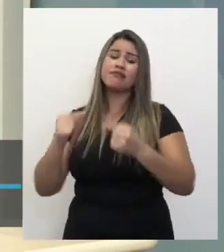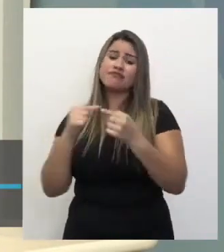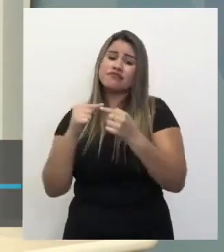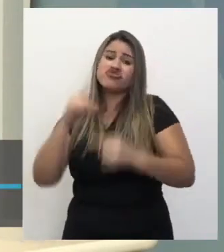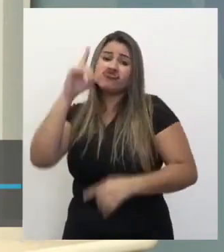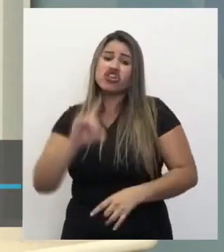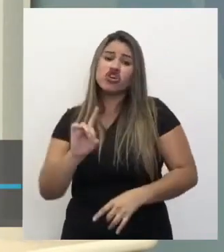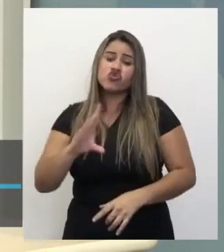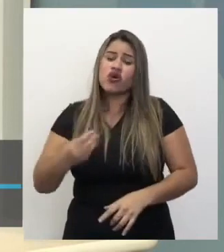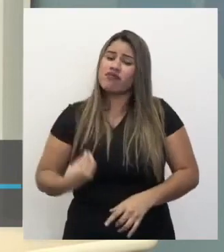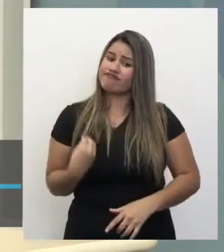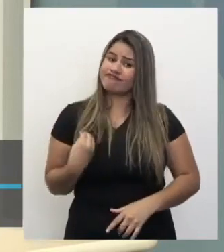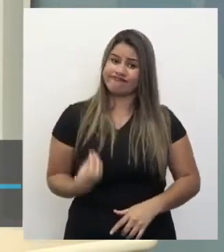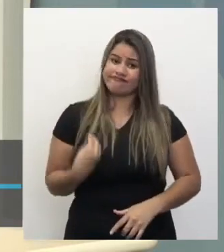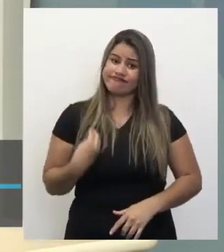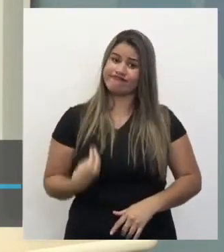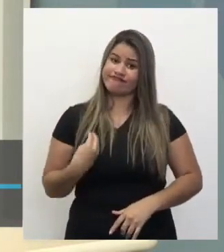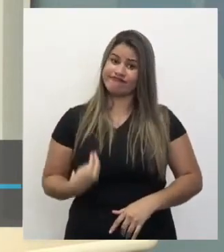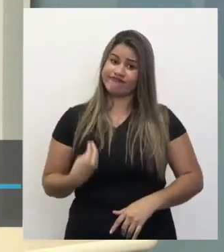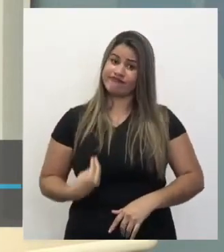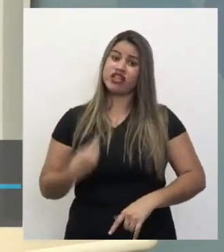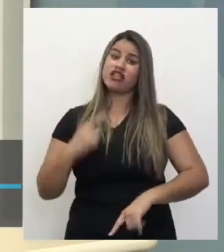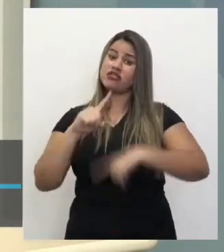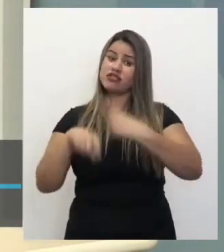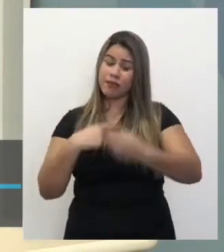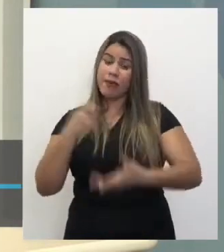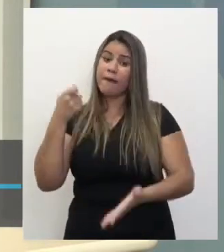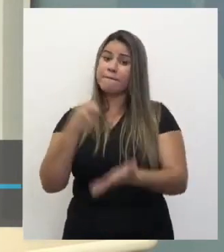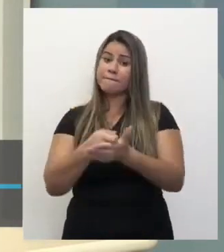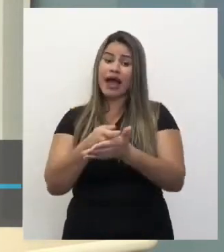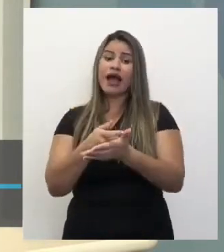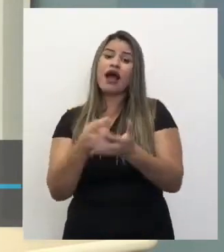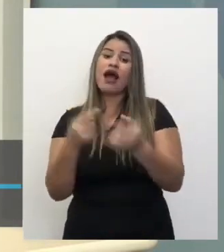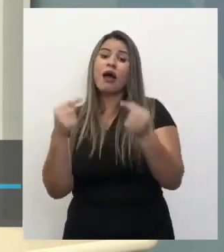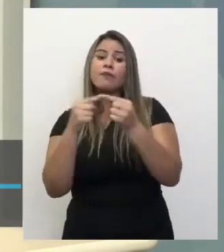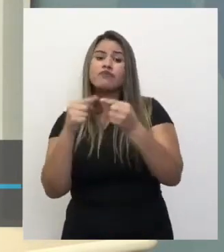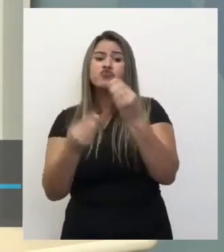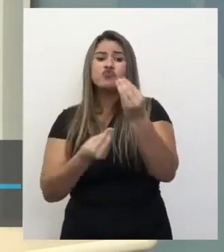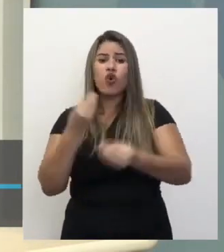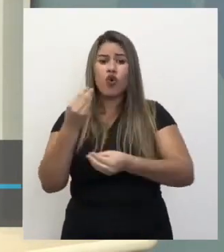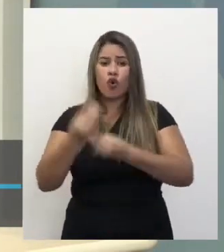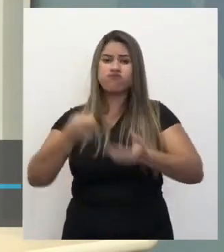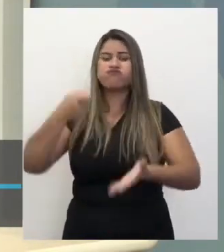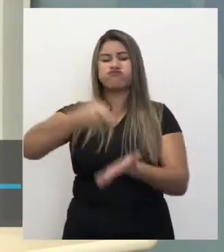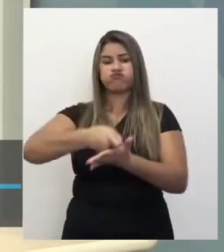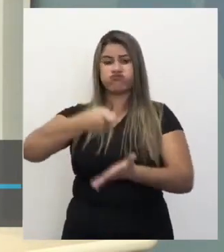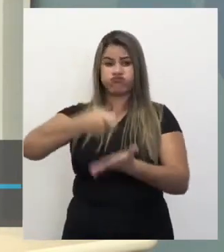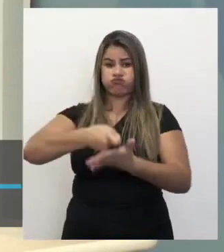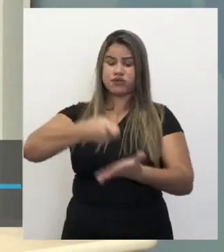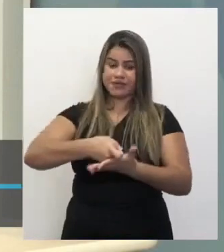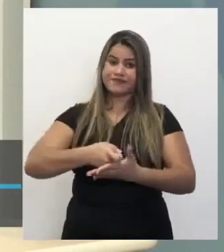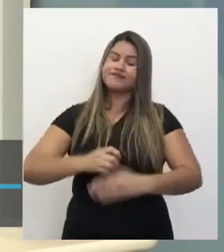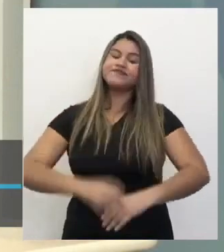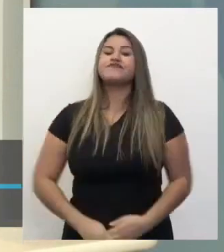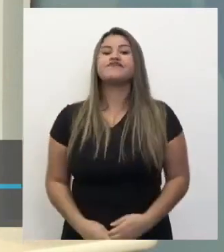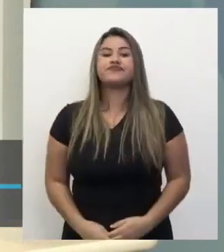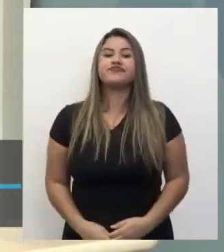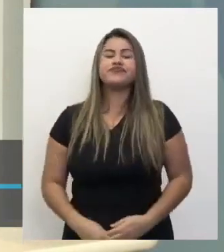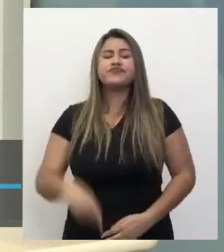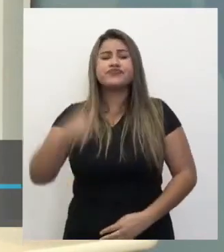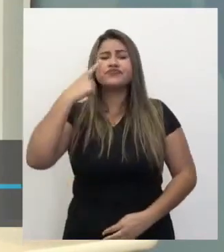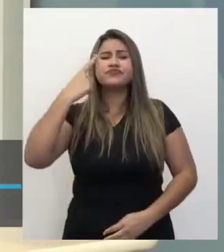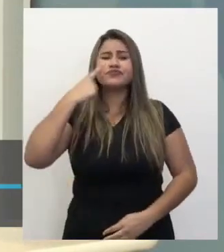muito precariamente, tem um custo para esse servo. Esse custo vem em forma de obrigações. Vamos conhecer então quais são